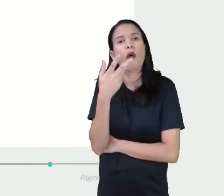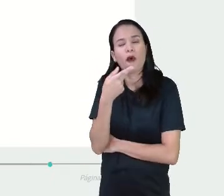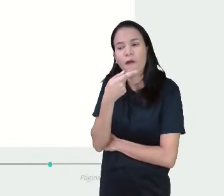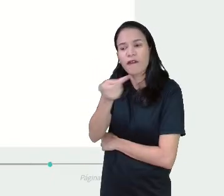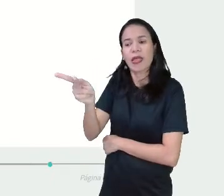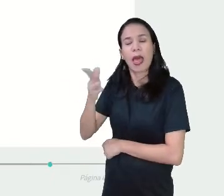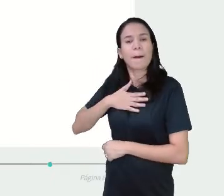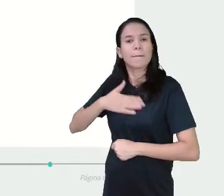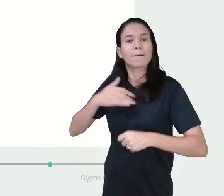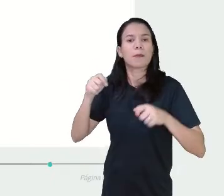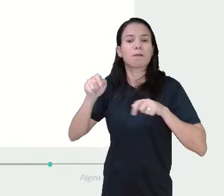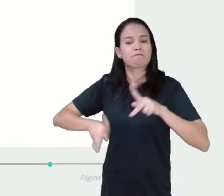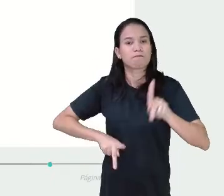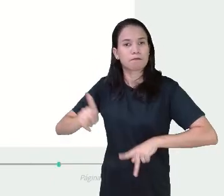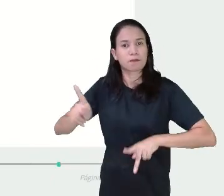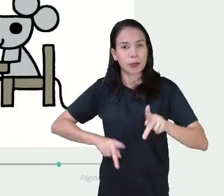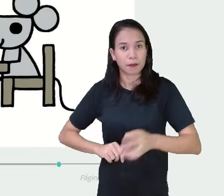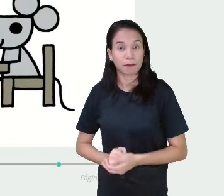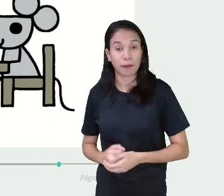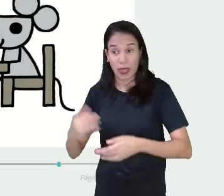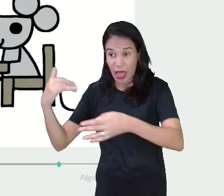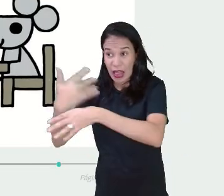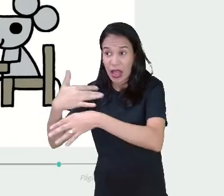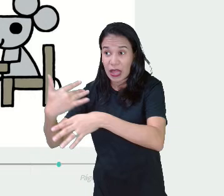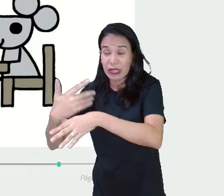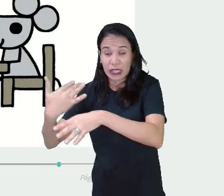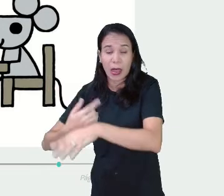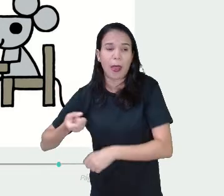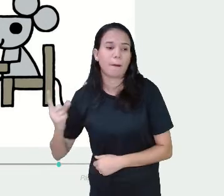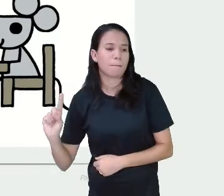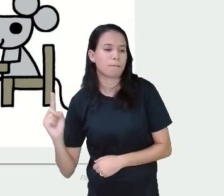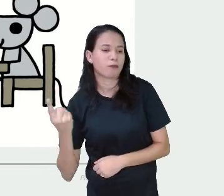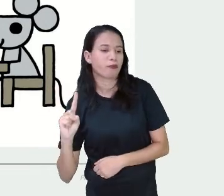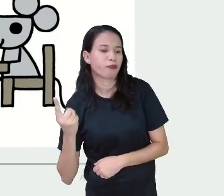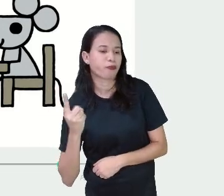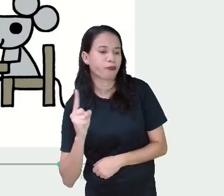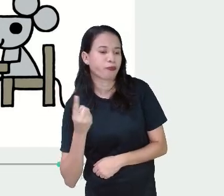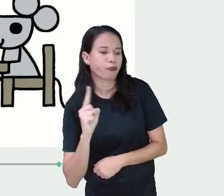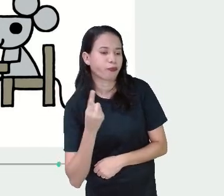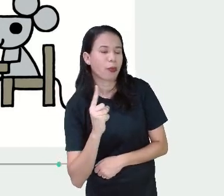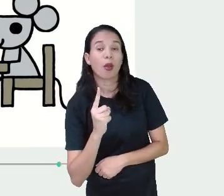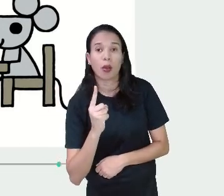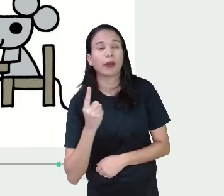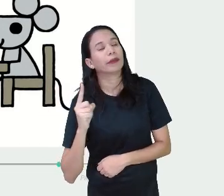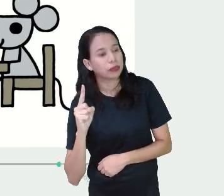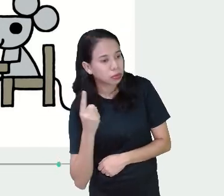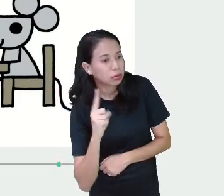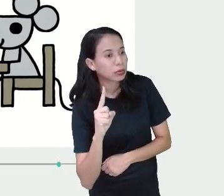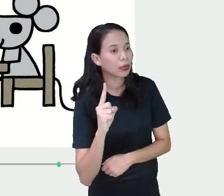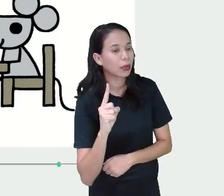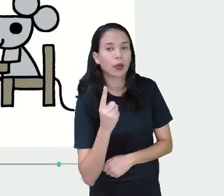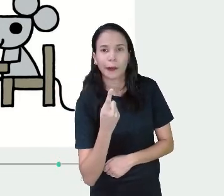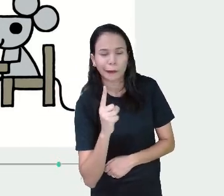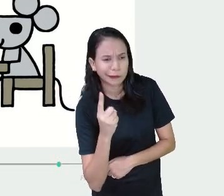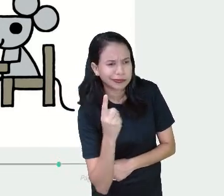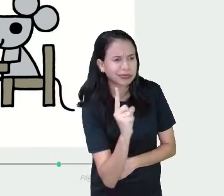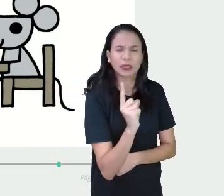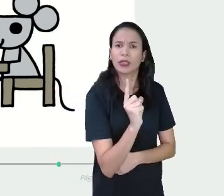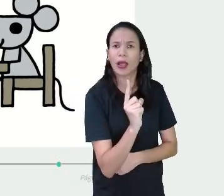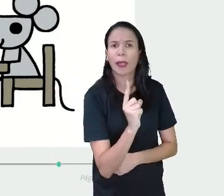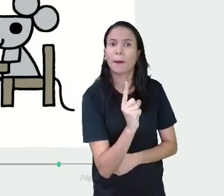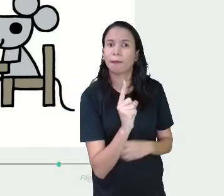primo. Atravessou toda a cidade, andou e